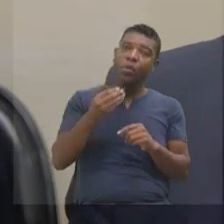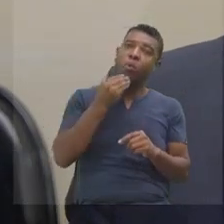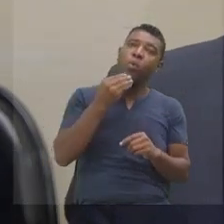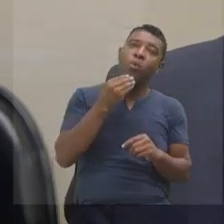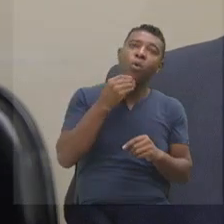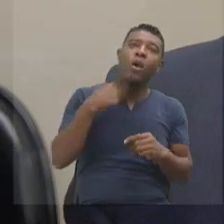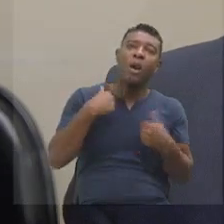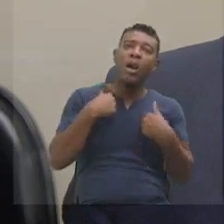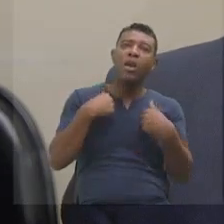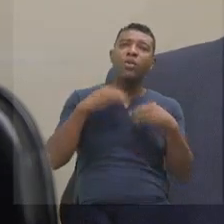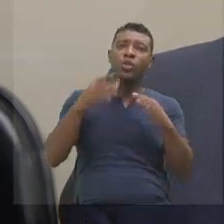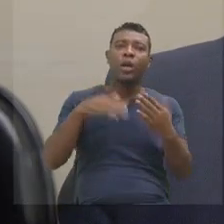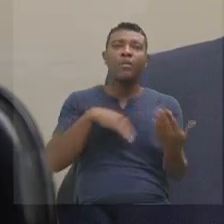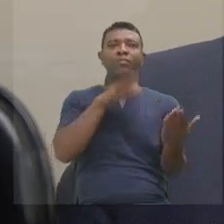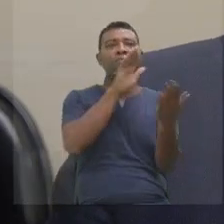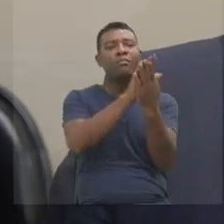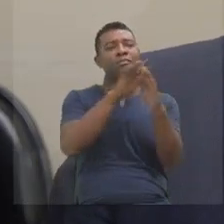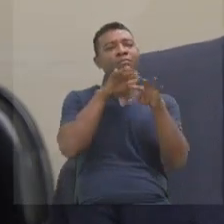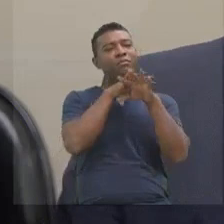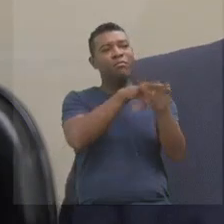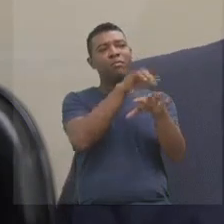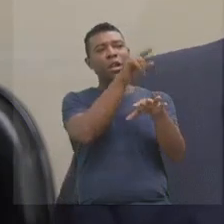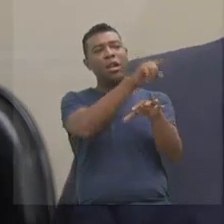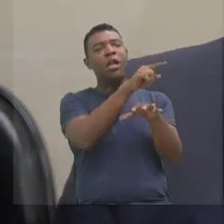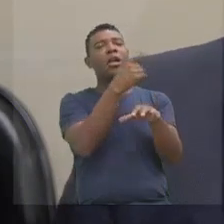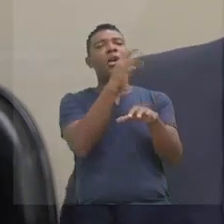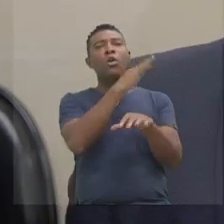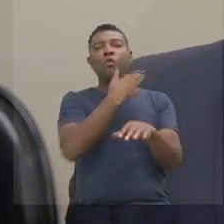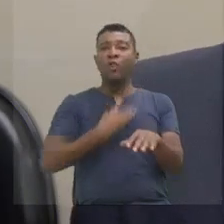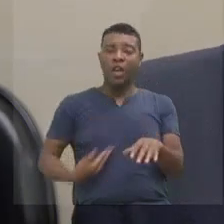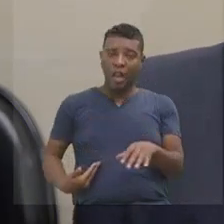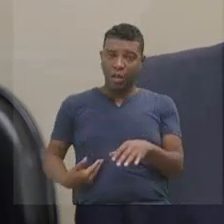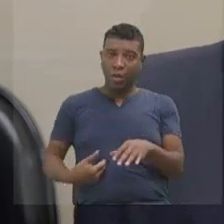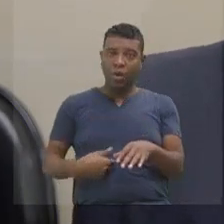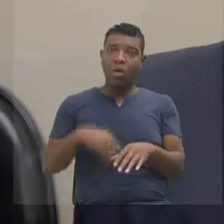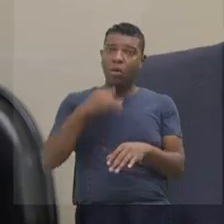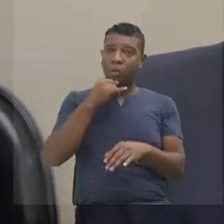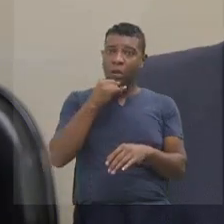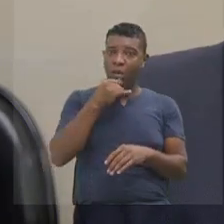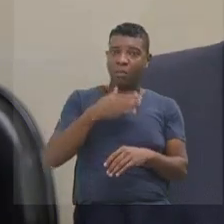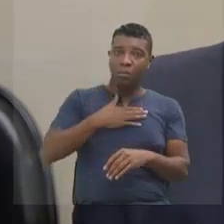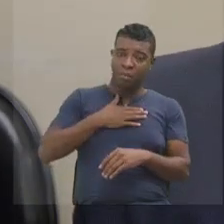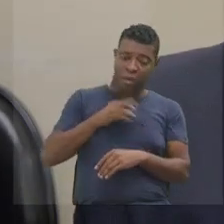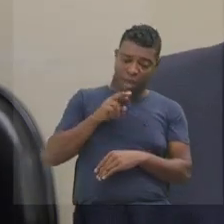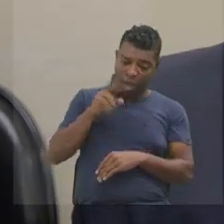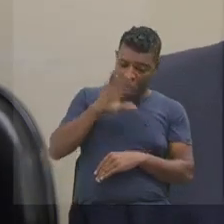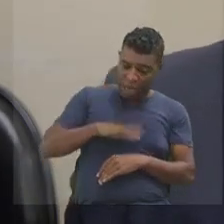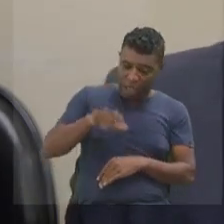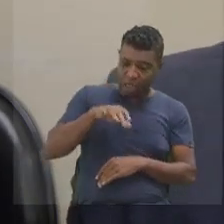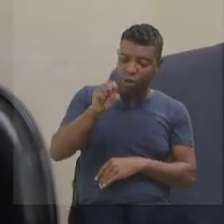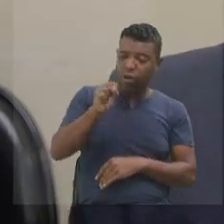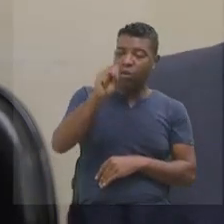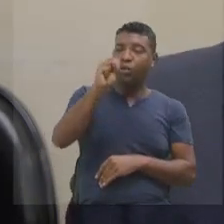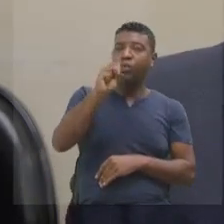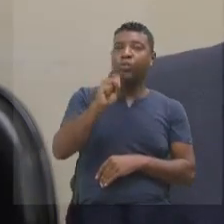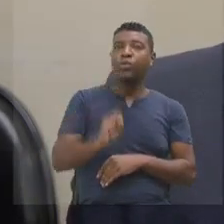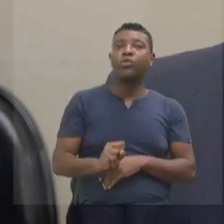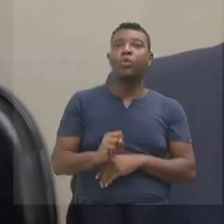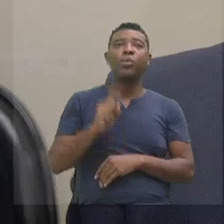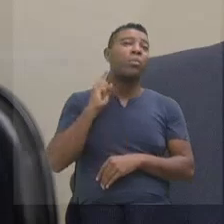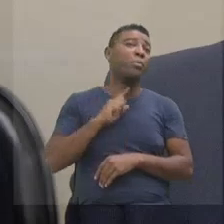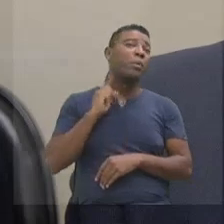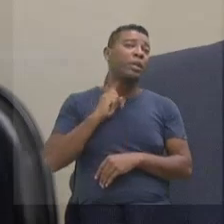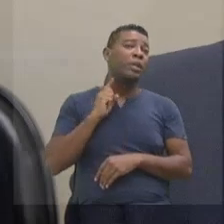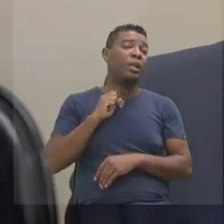governador um dia que nós estávamos conversando investir por exemplo na minha região sul de Minas nós temos lá cinco